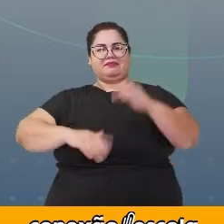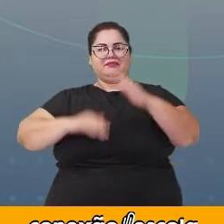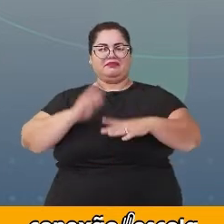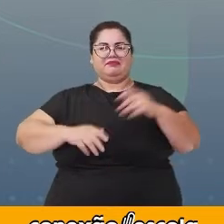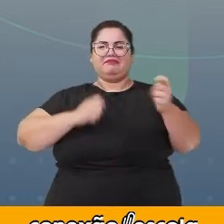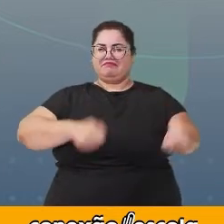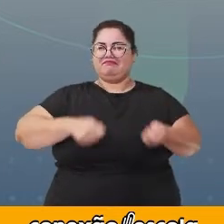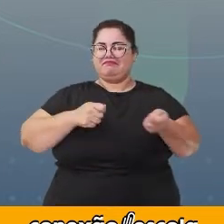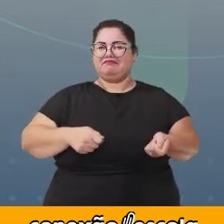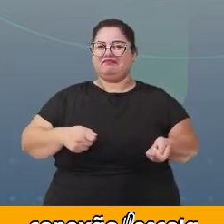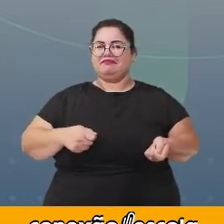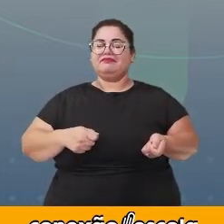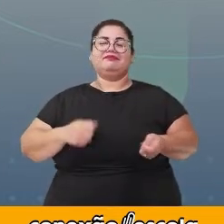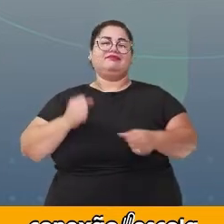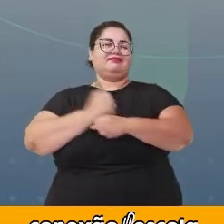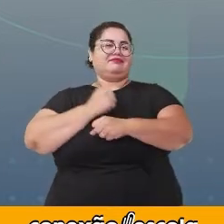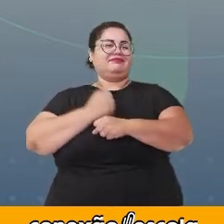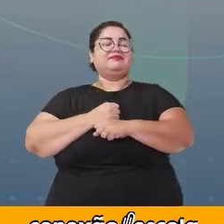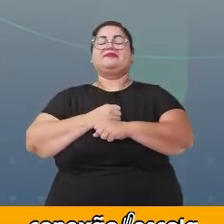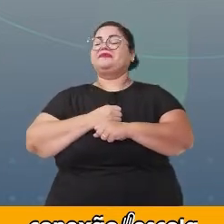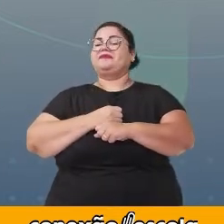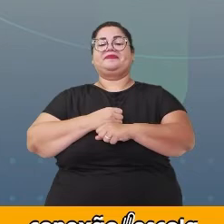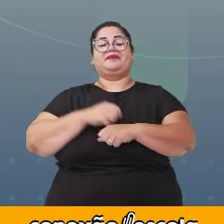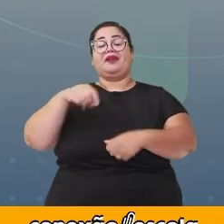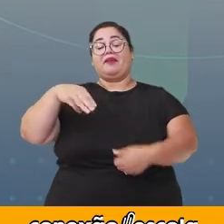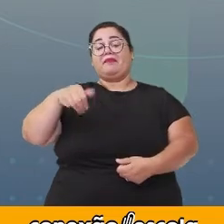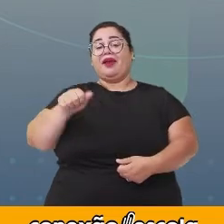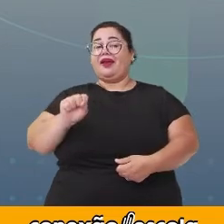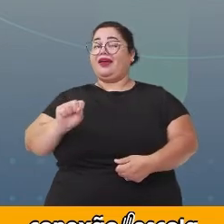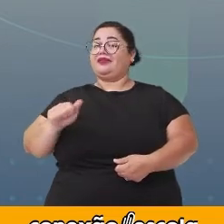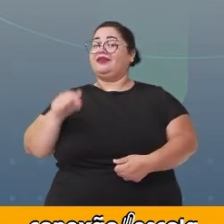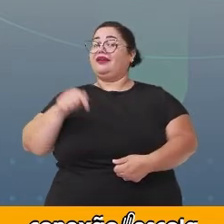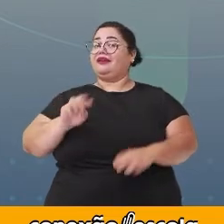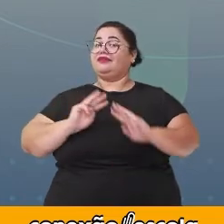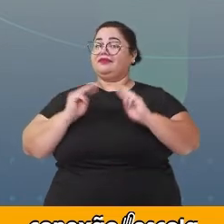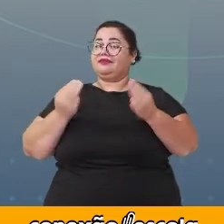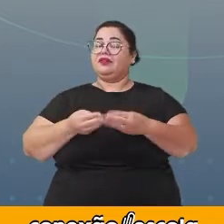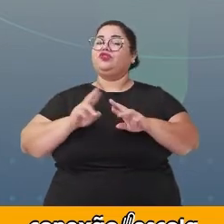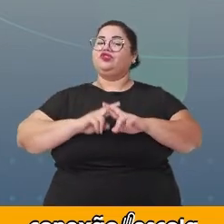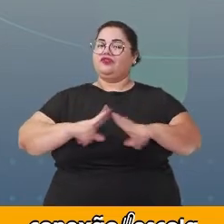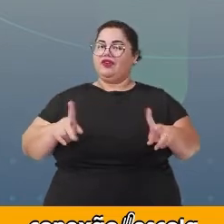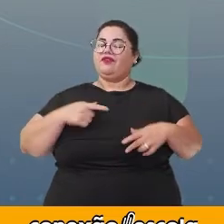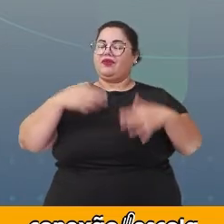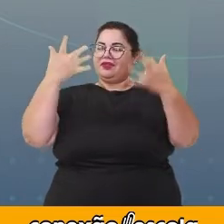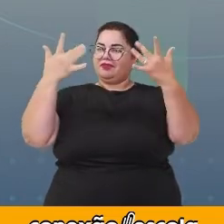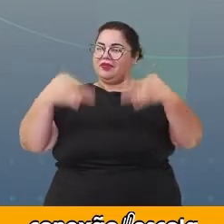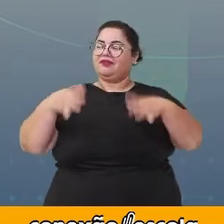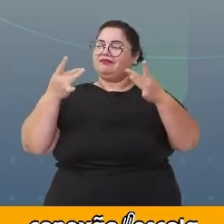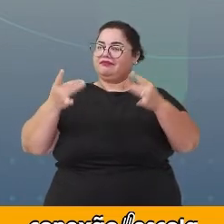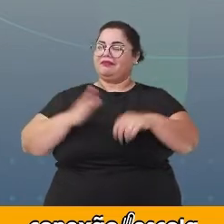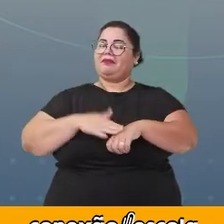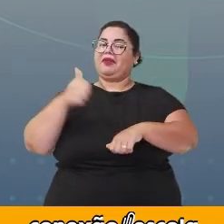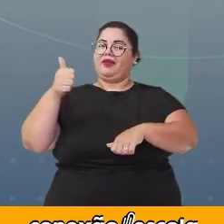obra? Não, essa massa é diferente e eu vou te explicar bem